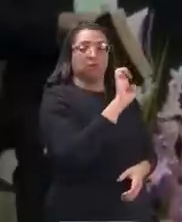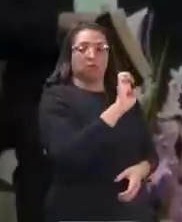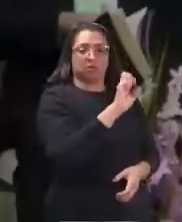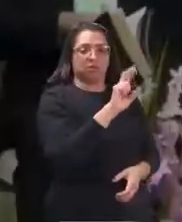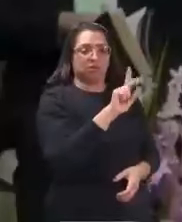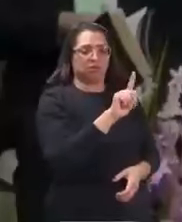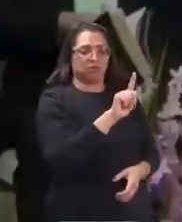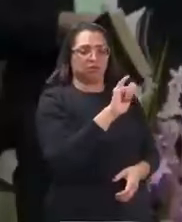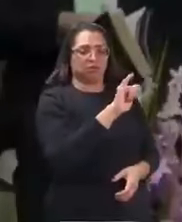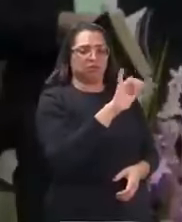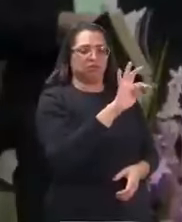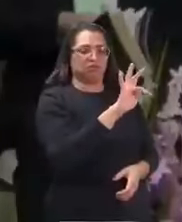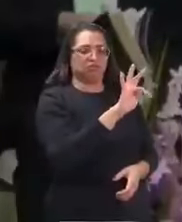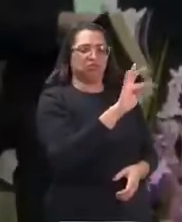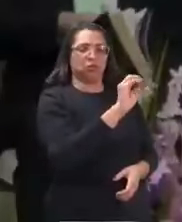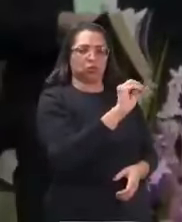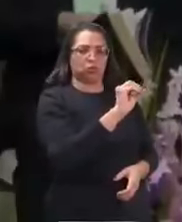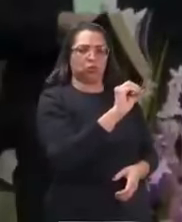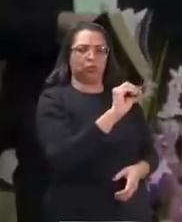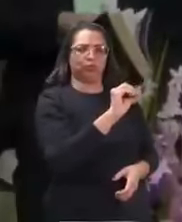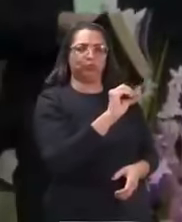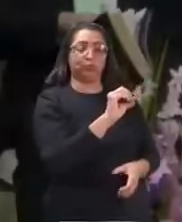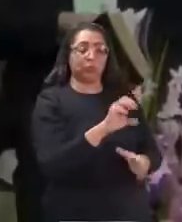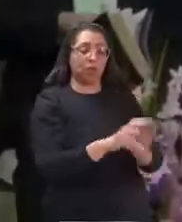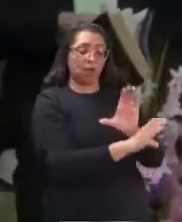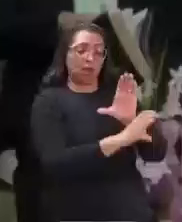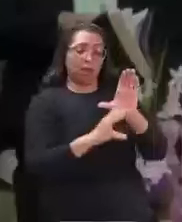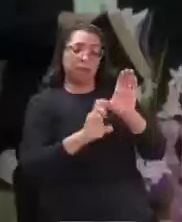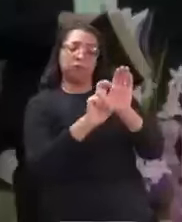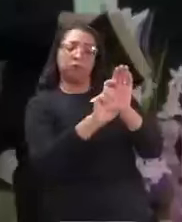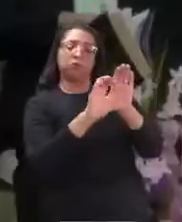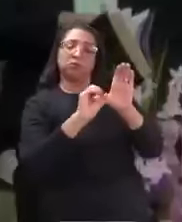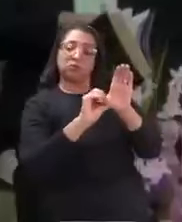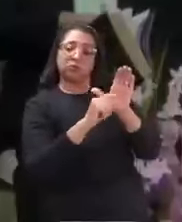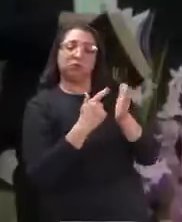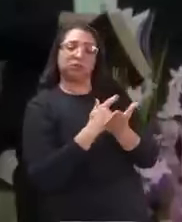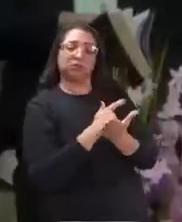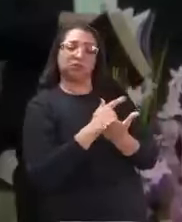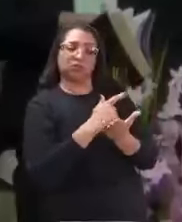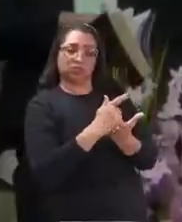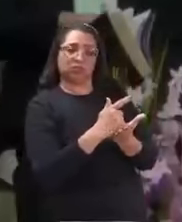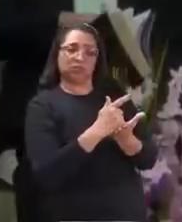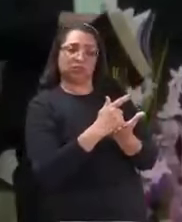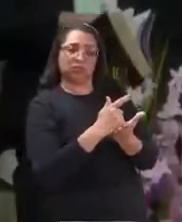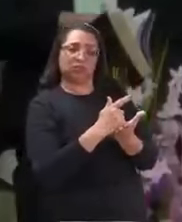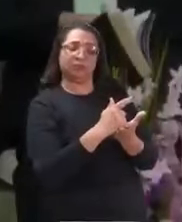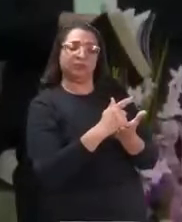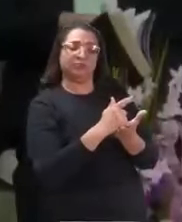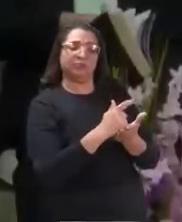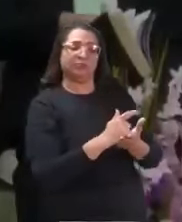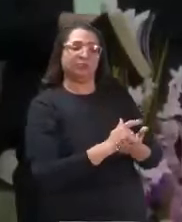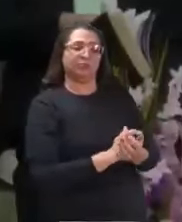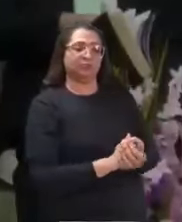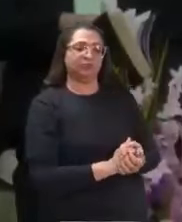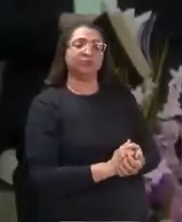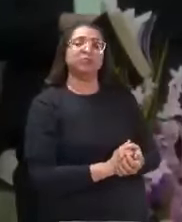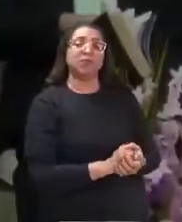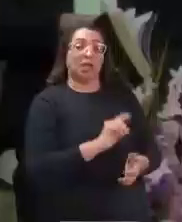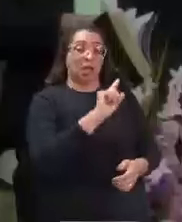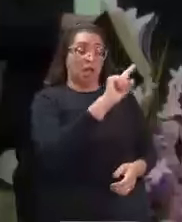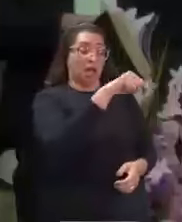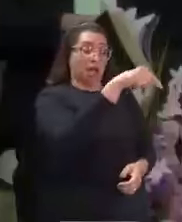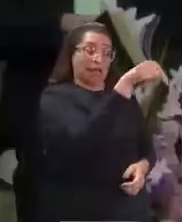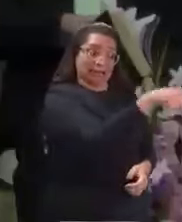50 vai terminar dizer que José o herói Nacional quem é o herói do Gênesis José o